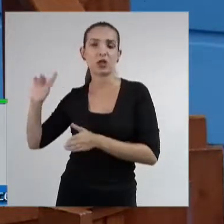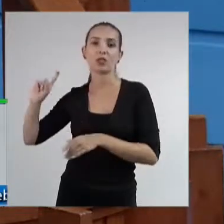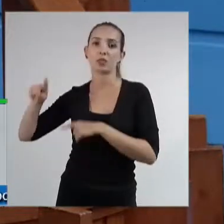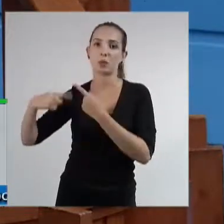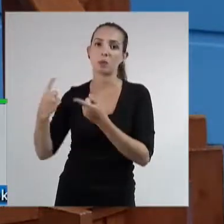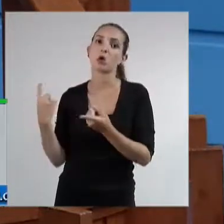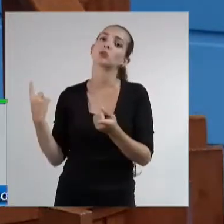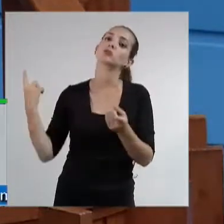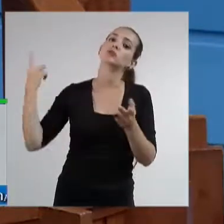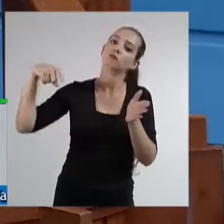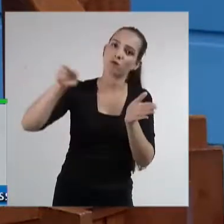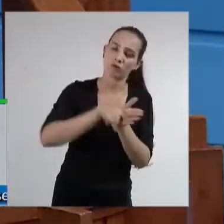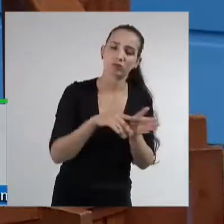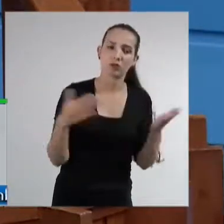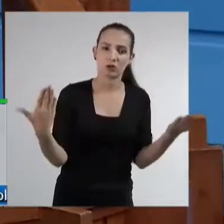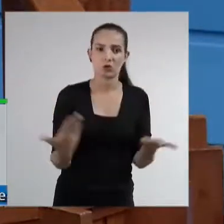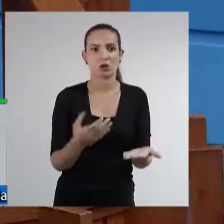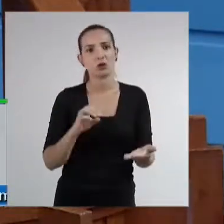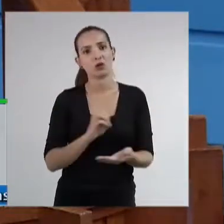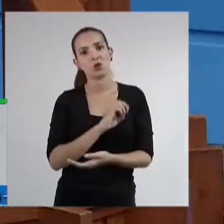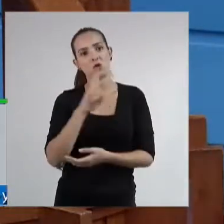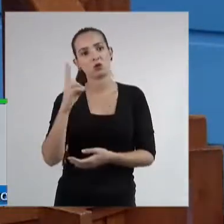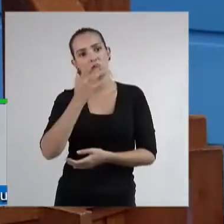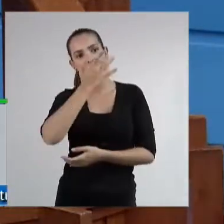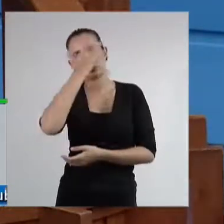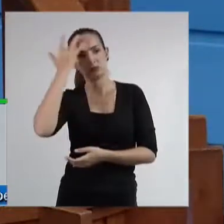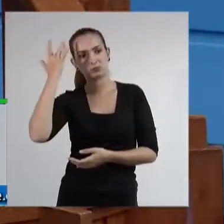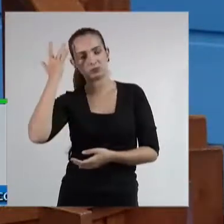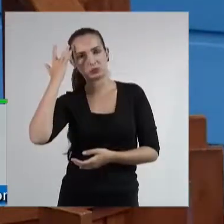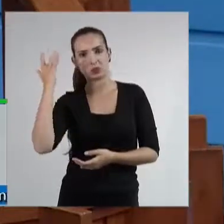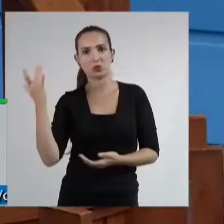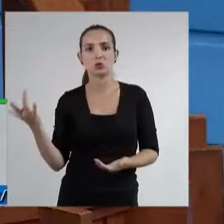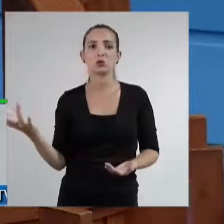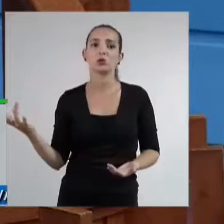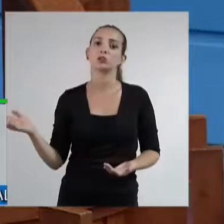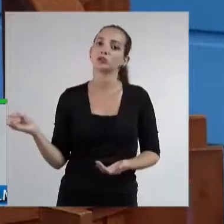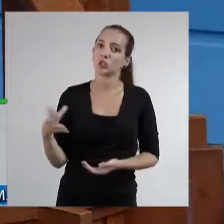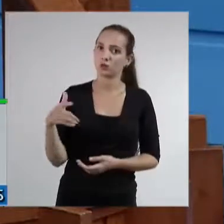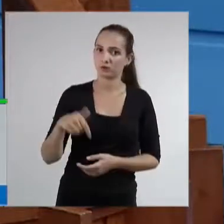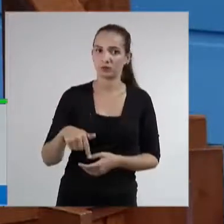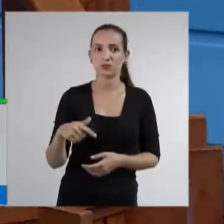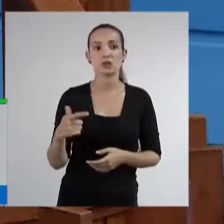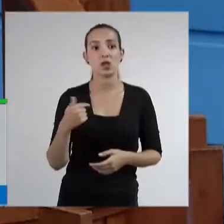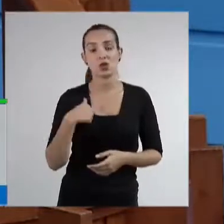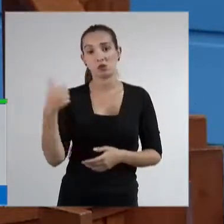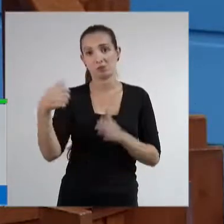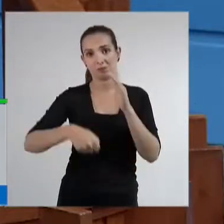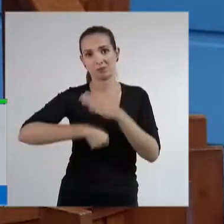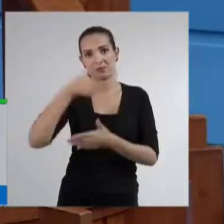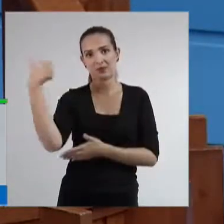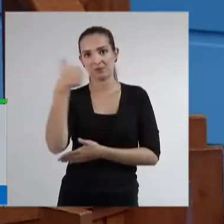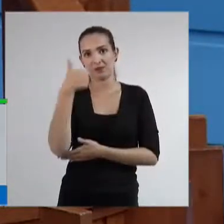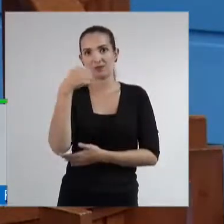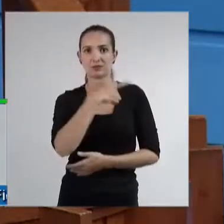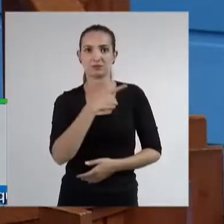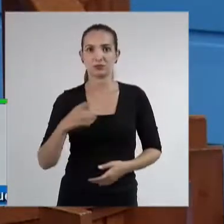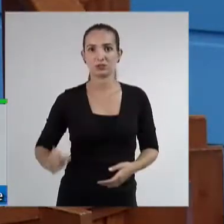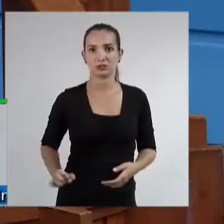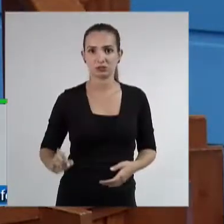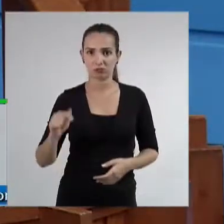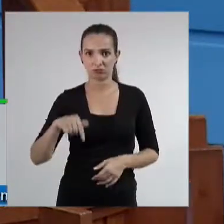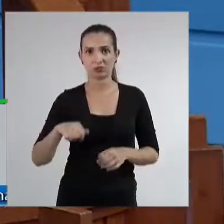especificamente, nunca tive o privilégio de ocupar uma cadeira aqui, nunca disputei o mandato de deputado estadual. Fui vereador